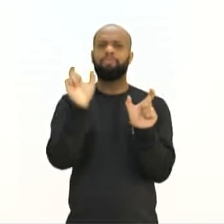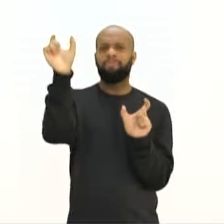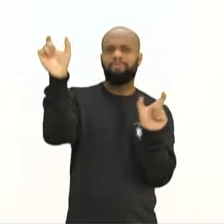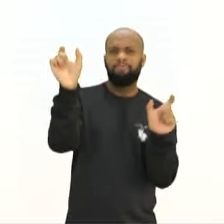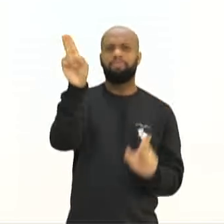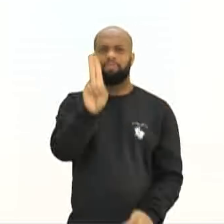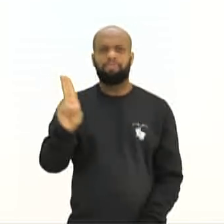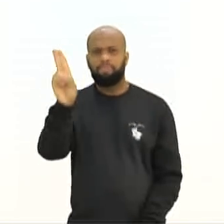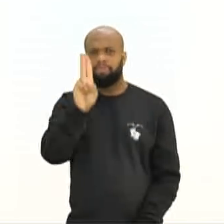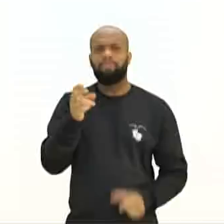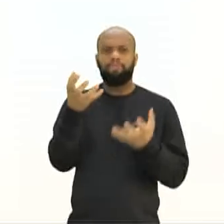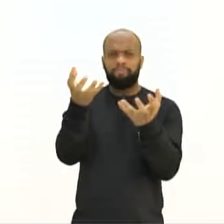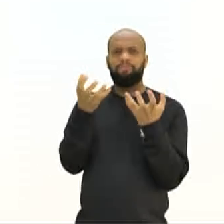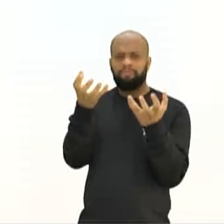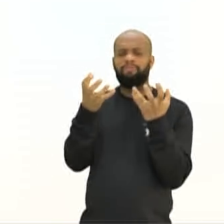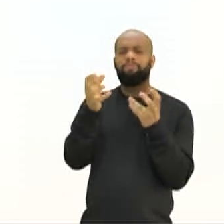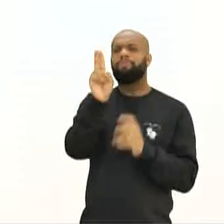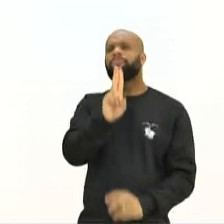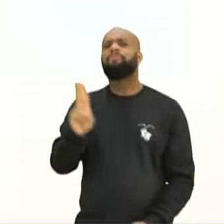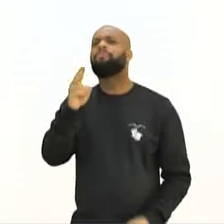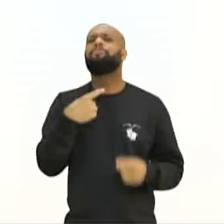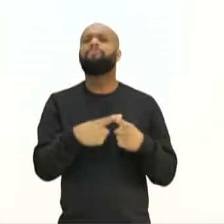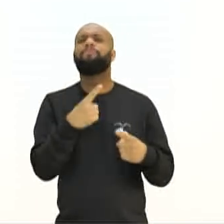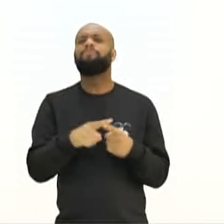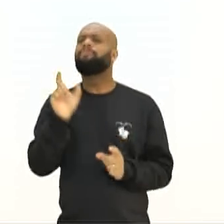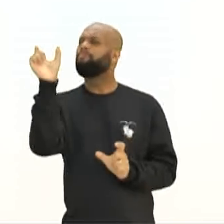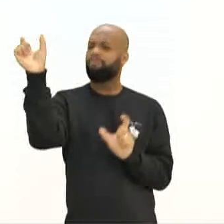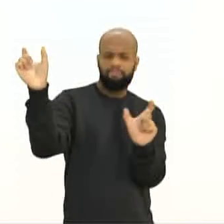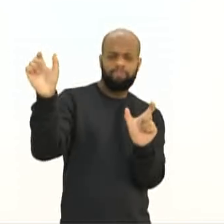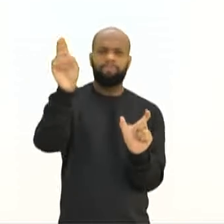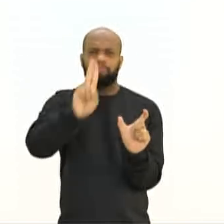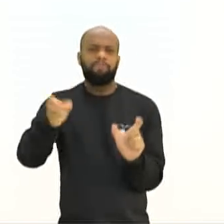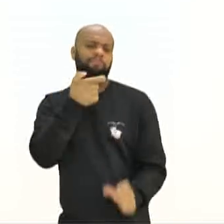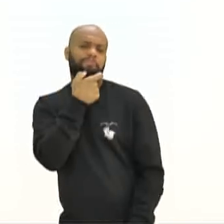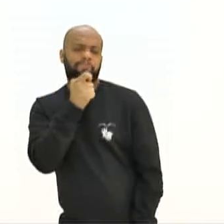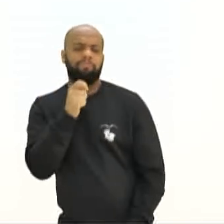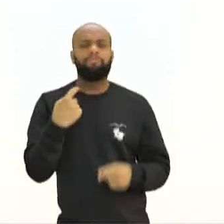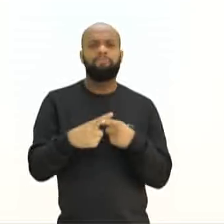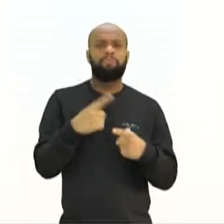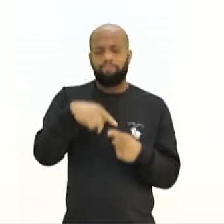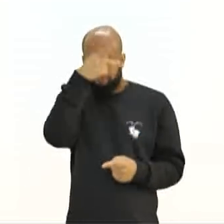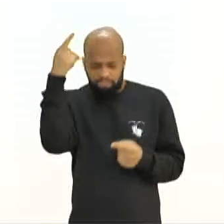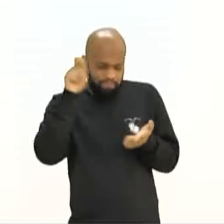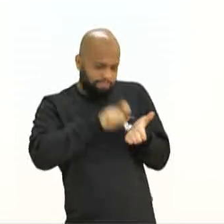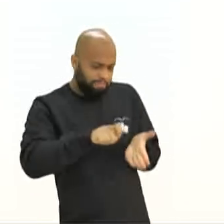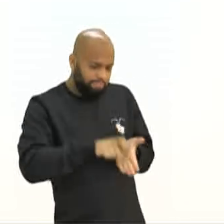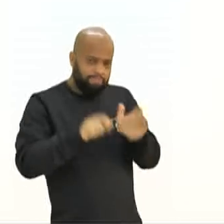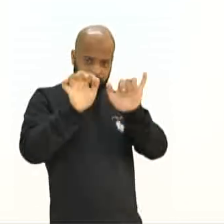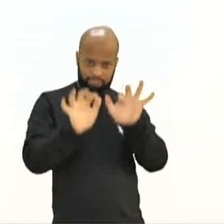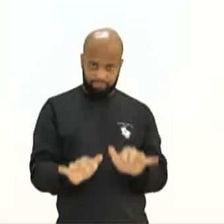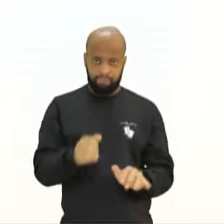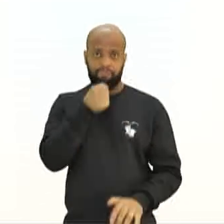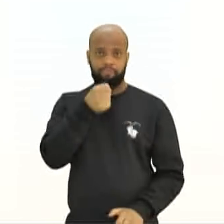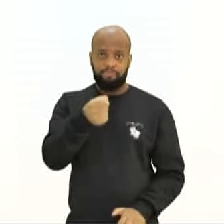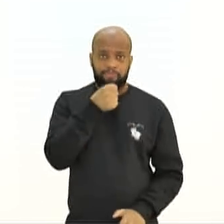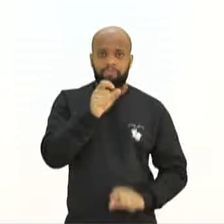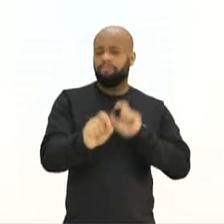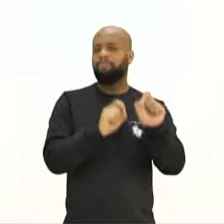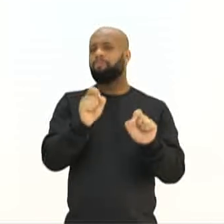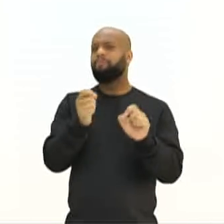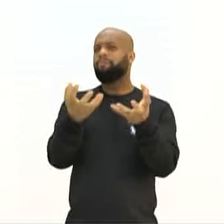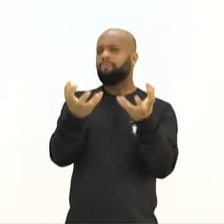locutor espera? Quando ele utiliza somente esses termos, aquela pessoa que escreveu a reportagem, o que